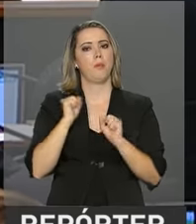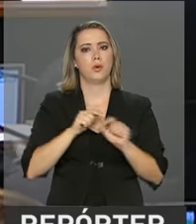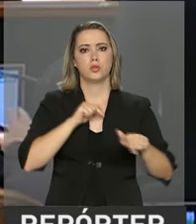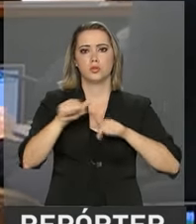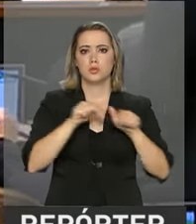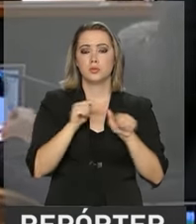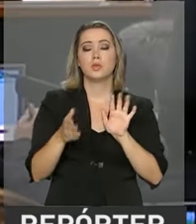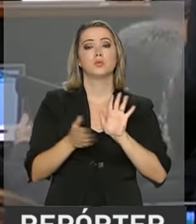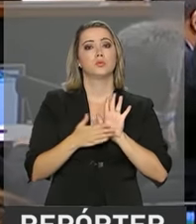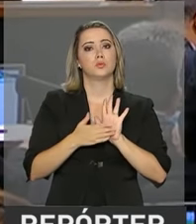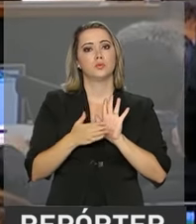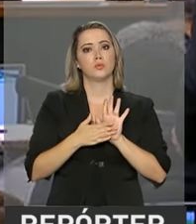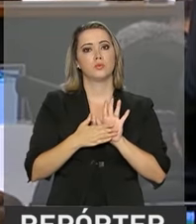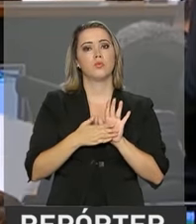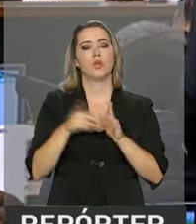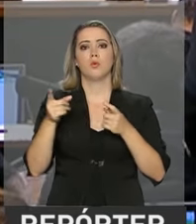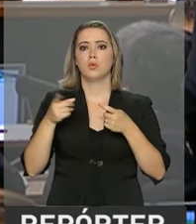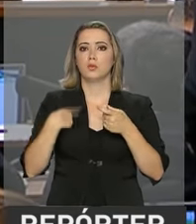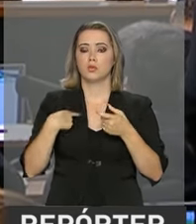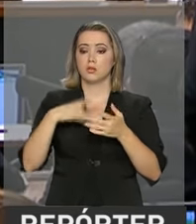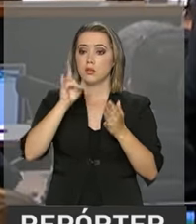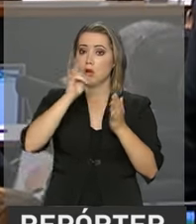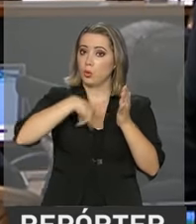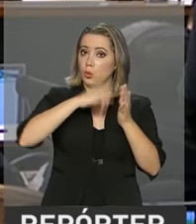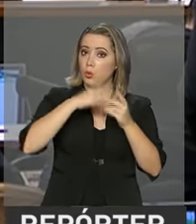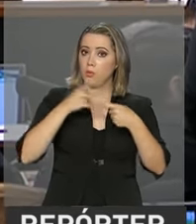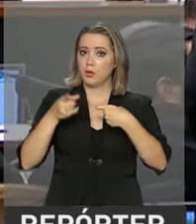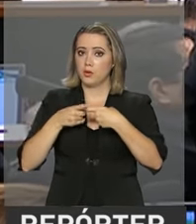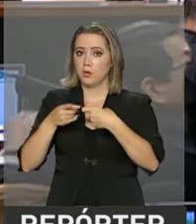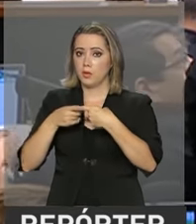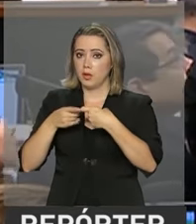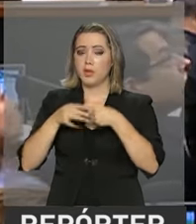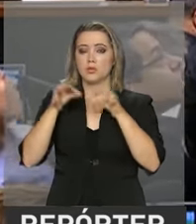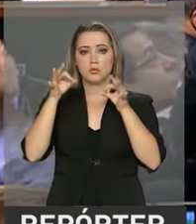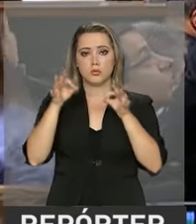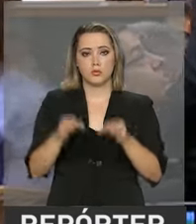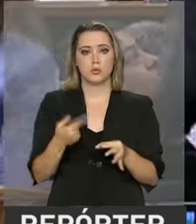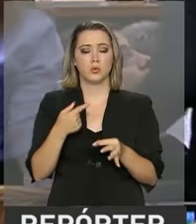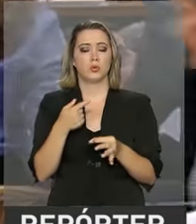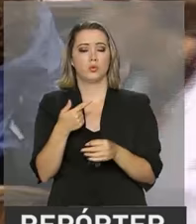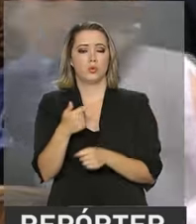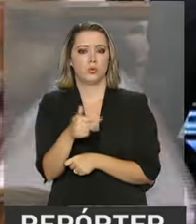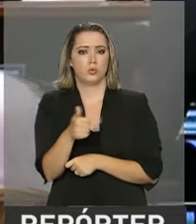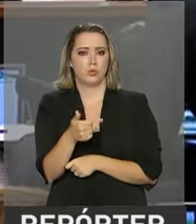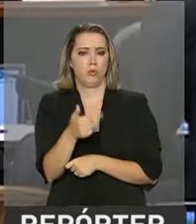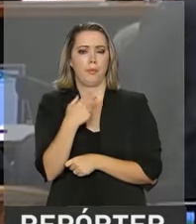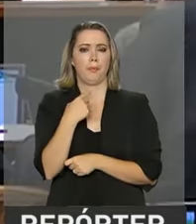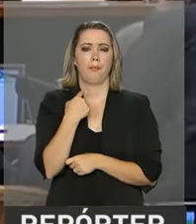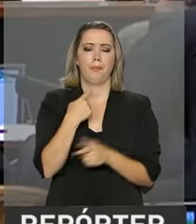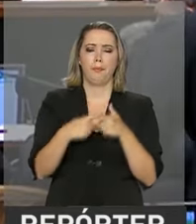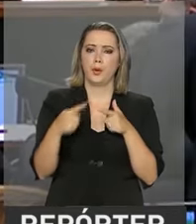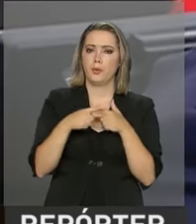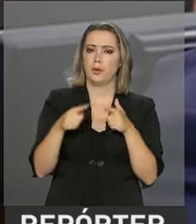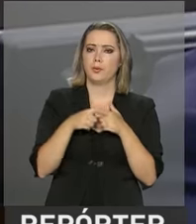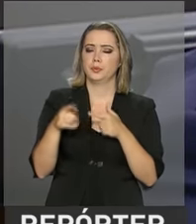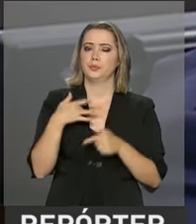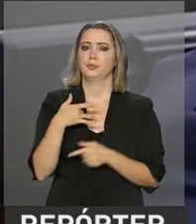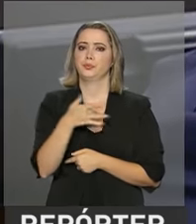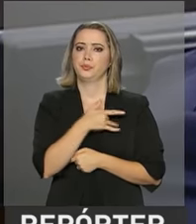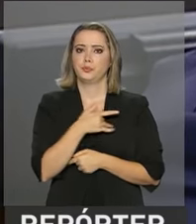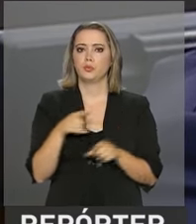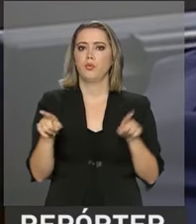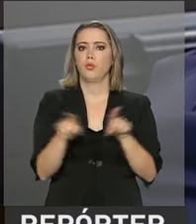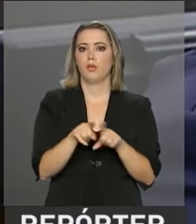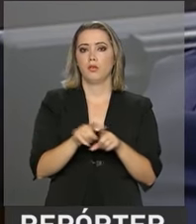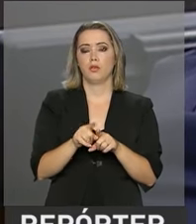de atestado médico que comprove que o ambiente não afeta a saúde delas também traz adaptações para